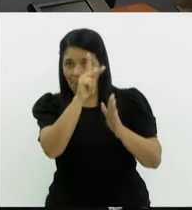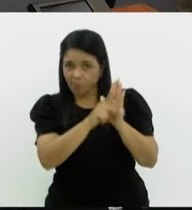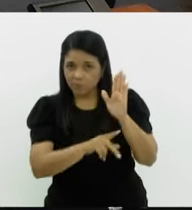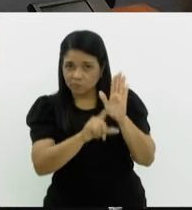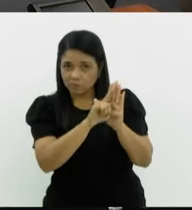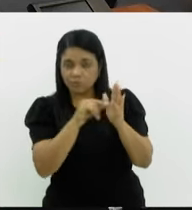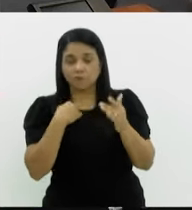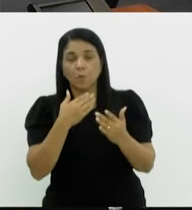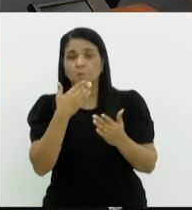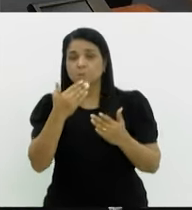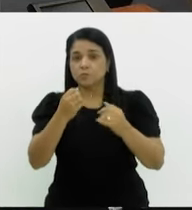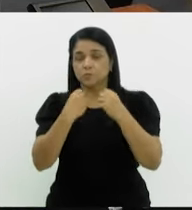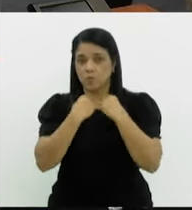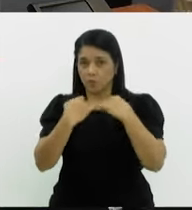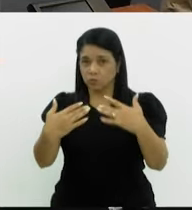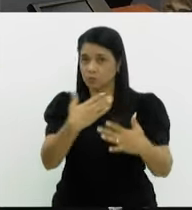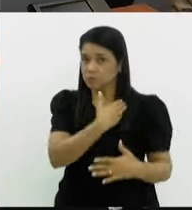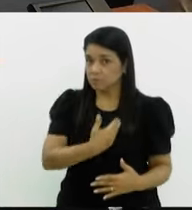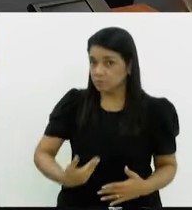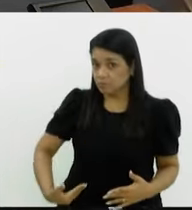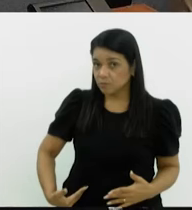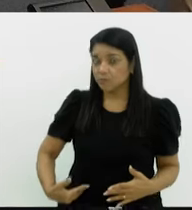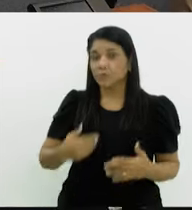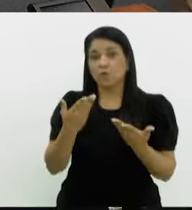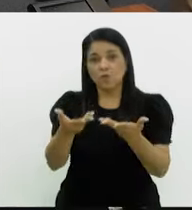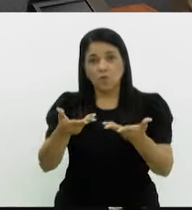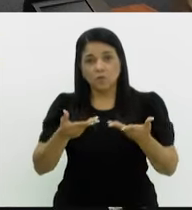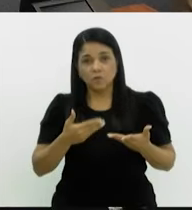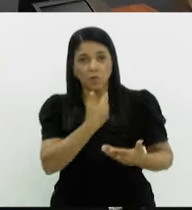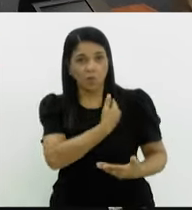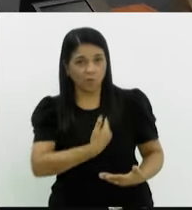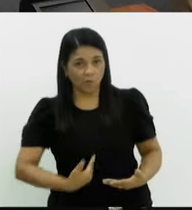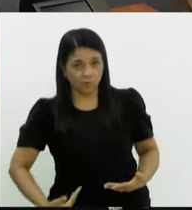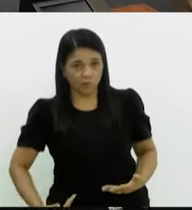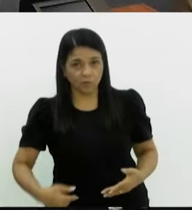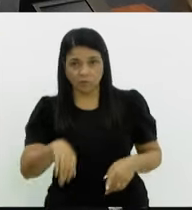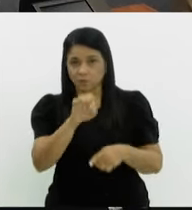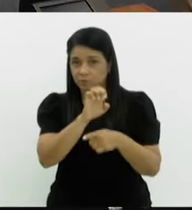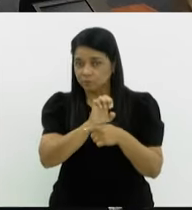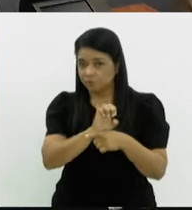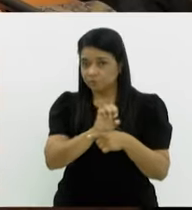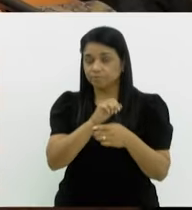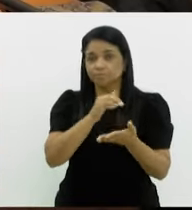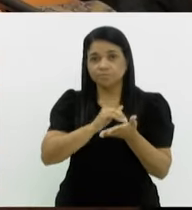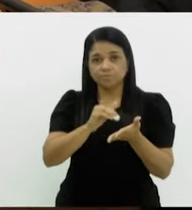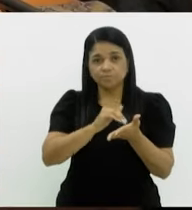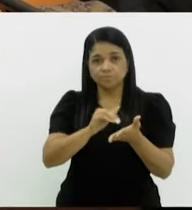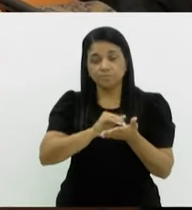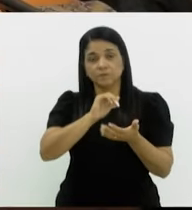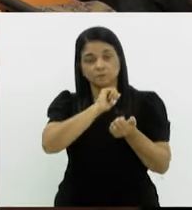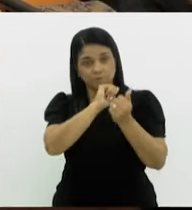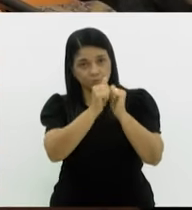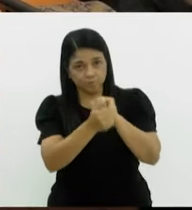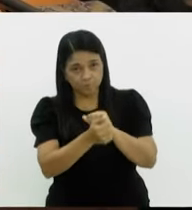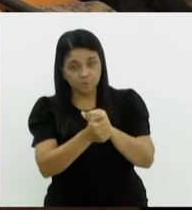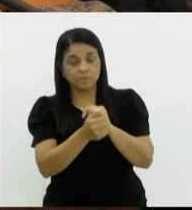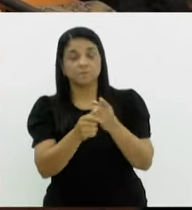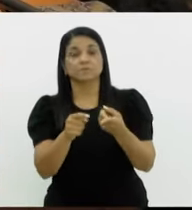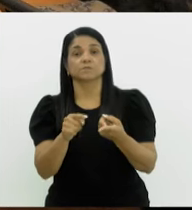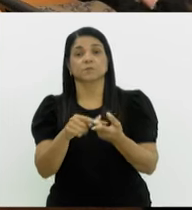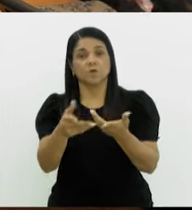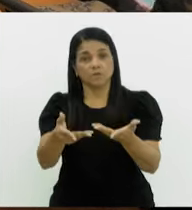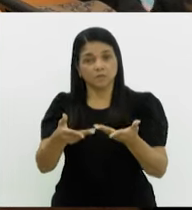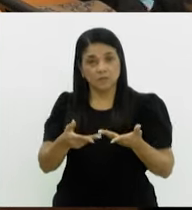de uma audiência pública, vamos convidar o governo do estado, através da Secretaria de Esportes, através também